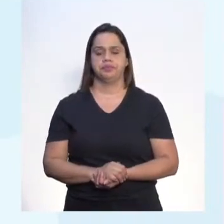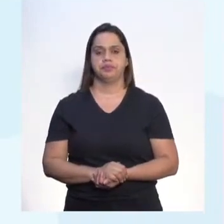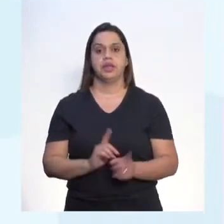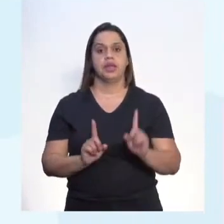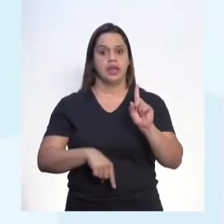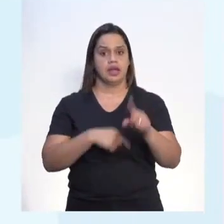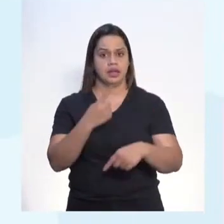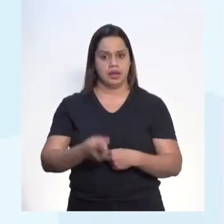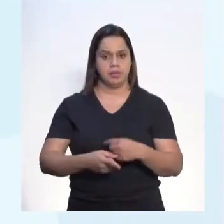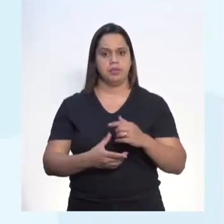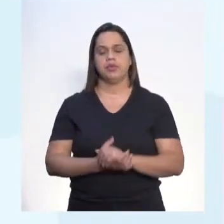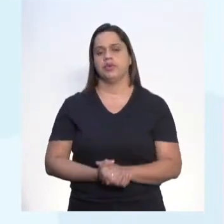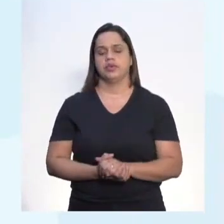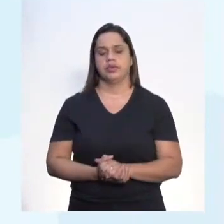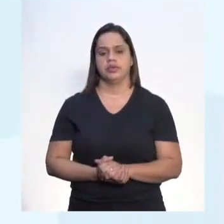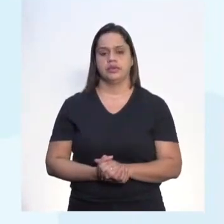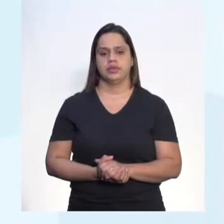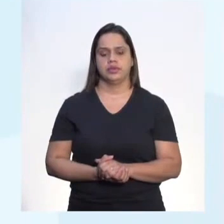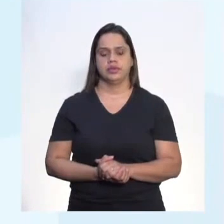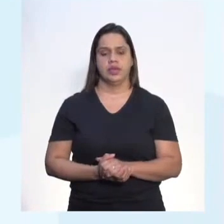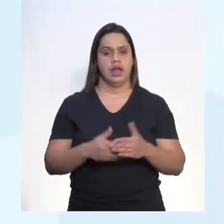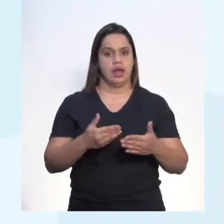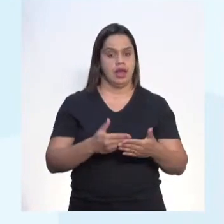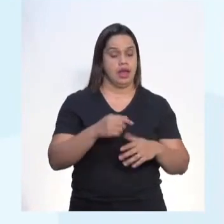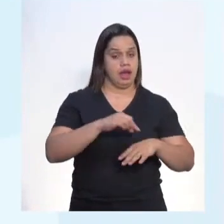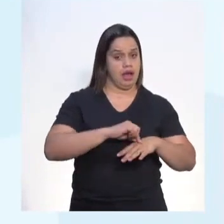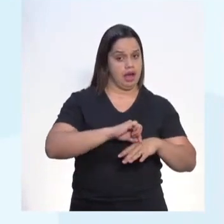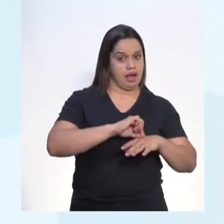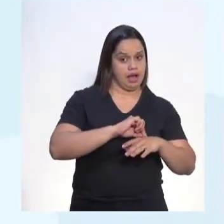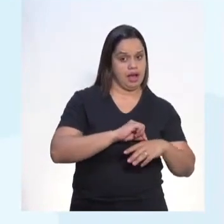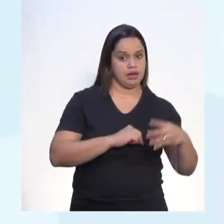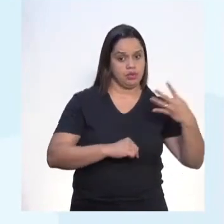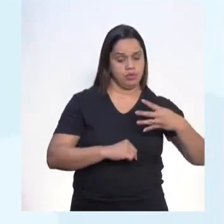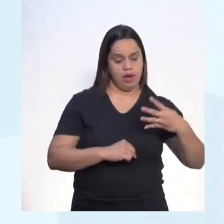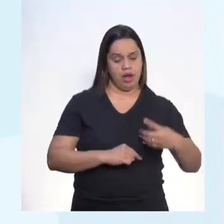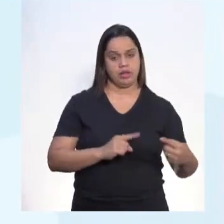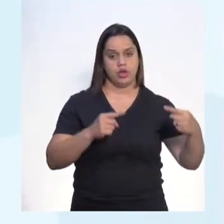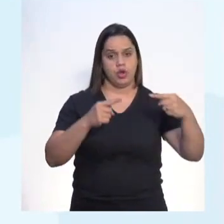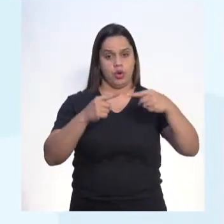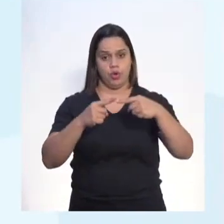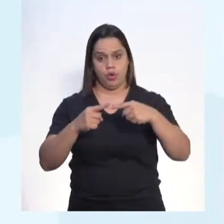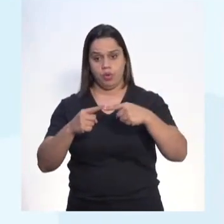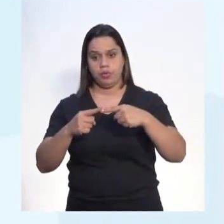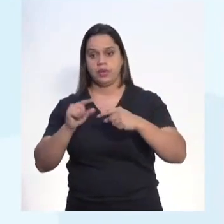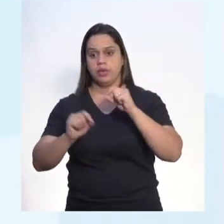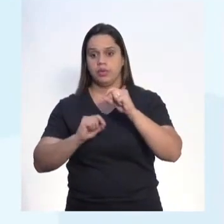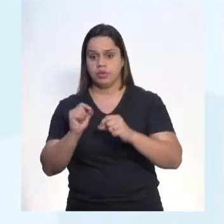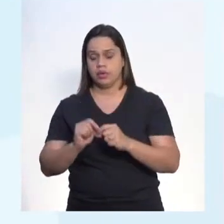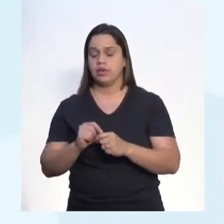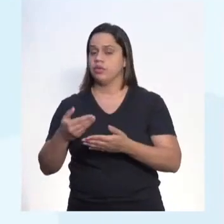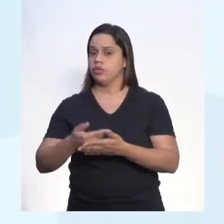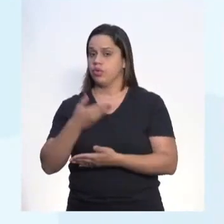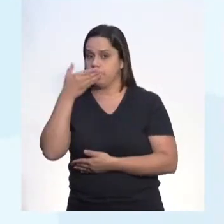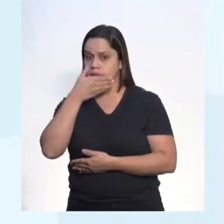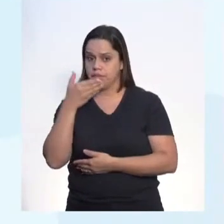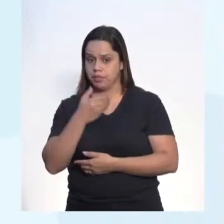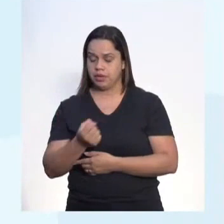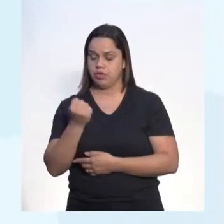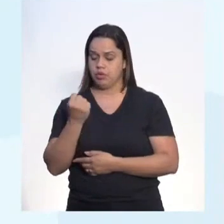prato de carne 4, combinar com a sobremesa 1 e com a